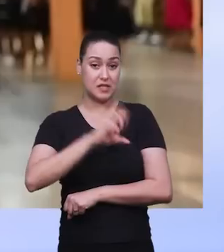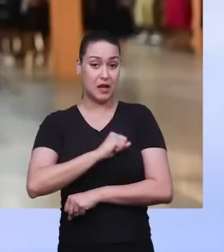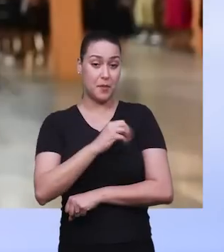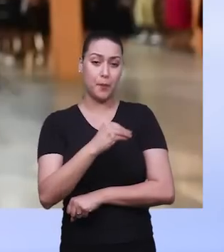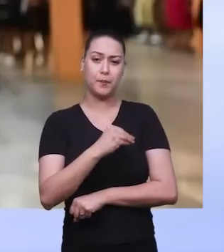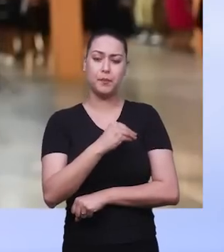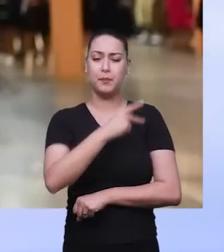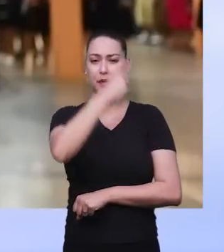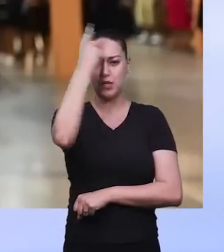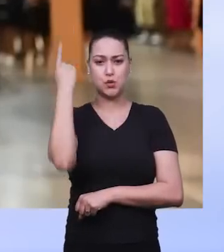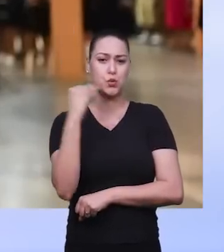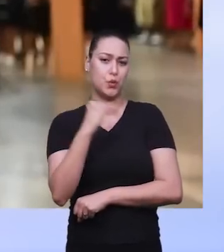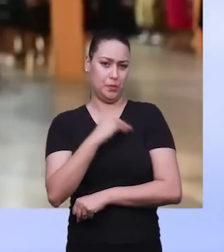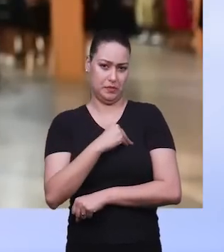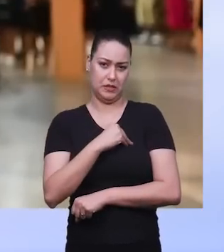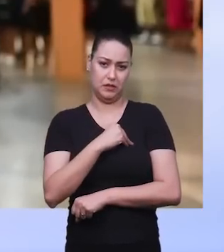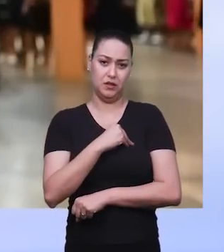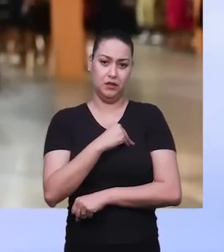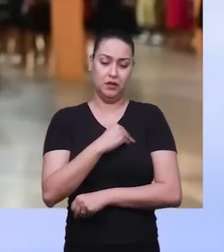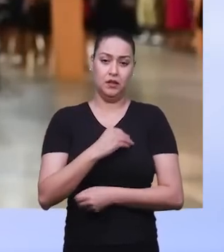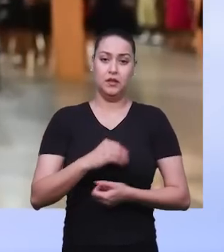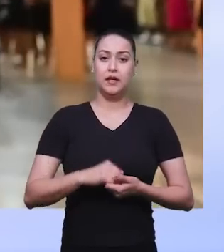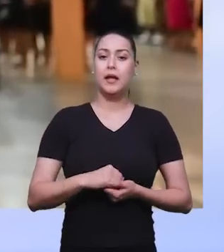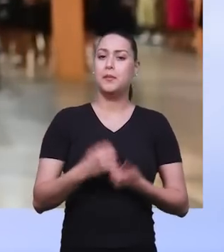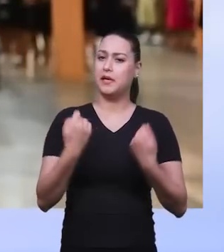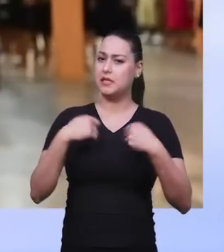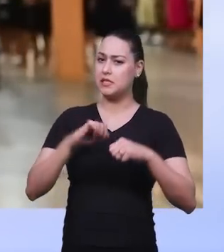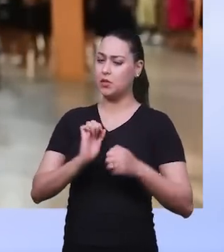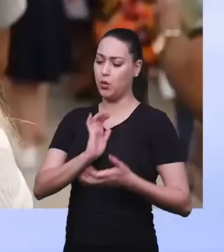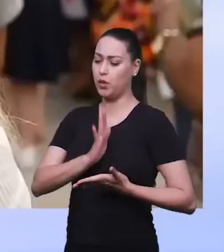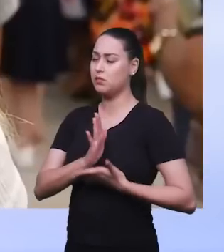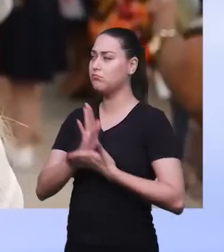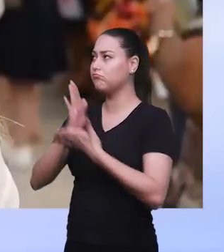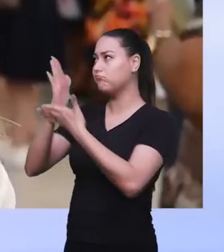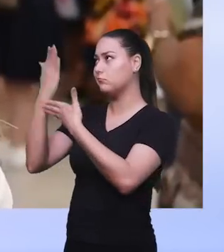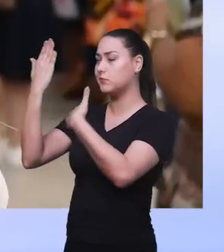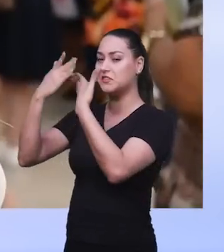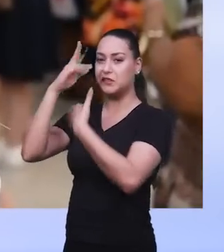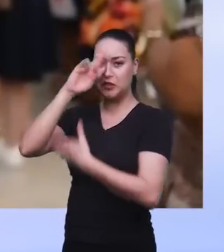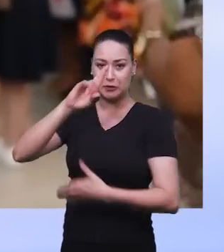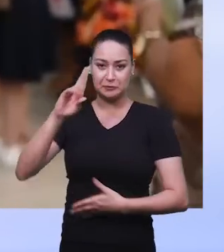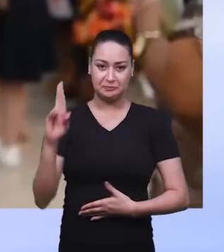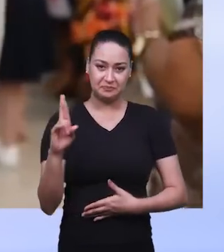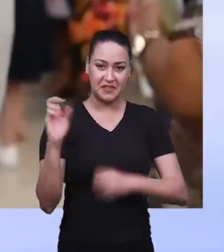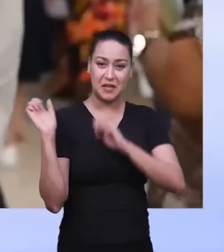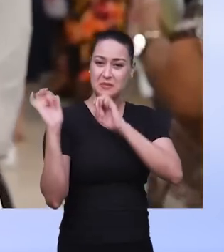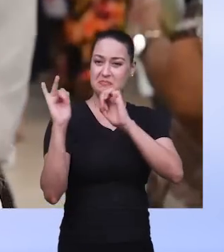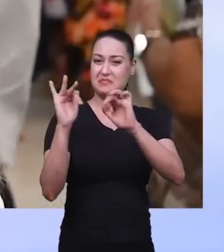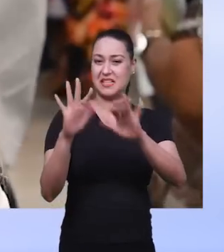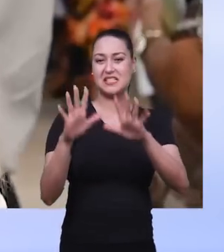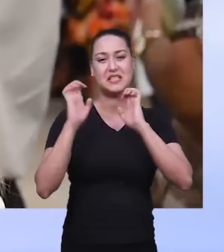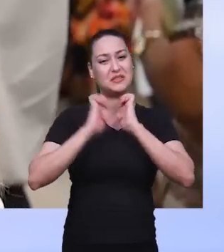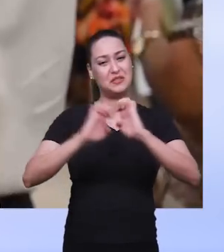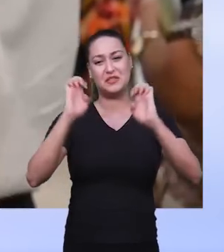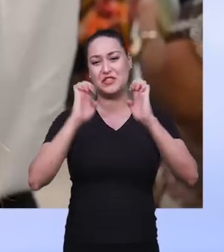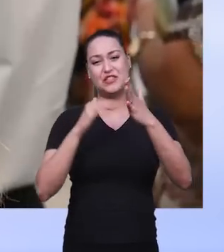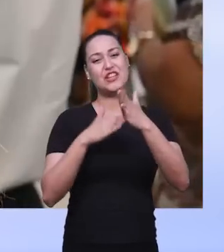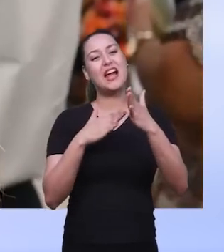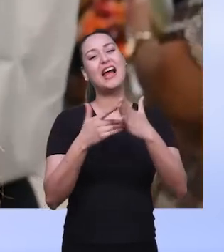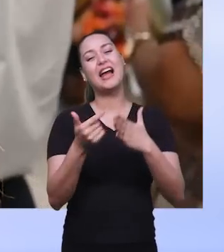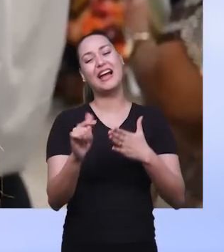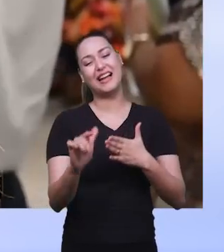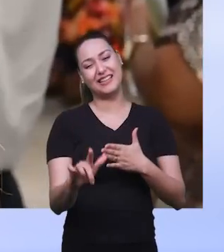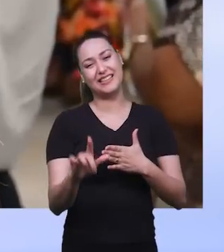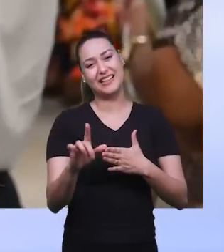é com todos eles para que eles possam se converter e entregar de todo o coração a vida deles. É uma bênção estar participando desse evangelho, que é o Evangelho